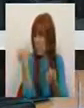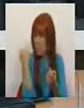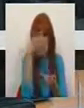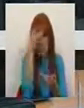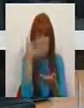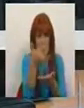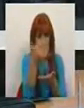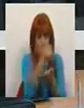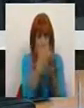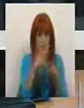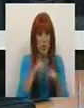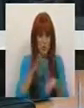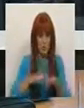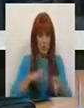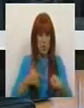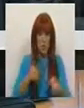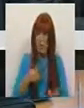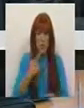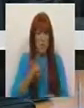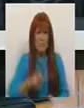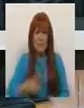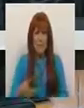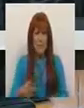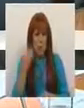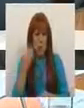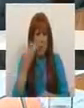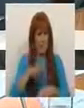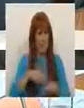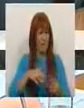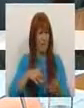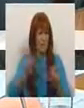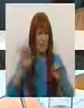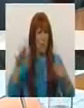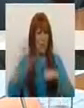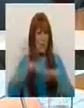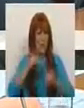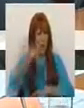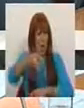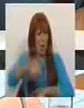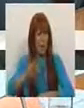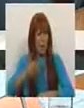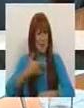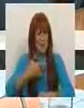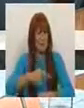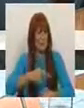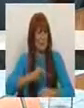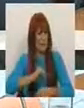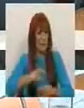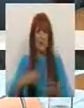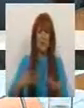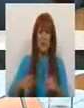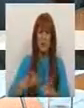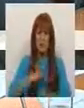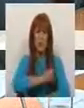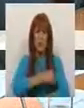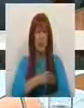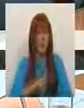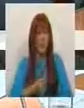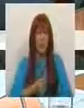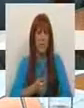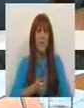foi ouvida. Nessas circunstâncias, eu não percebo como é que é possível fazer a acusação ao PSD que é contra o poder